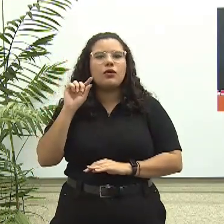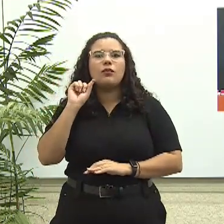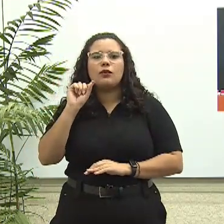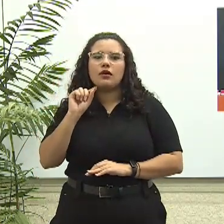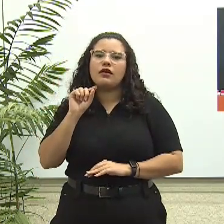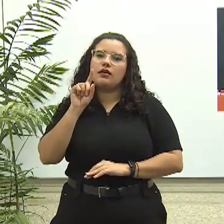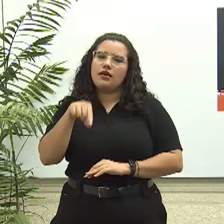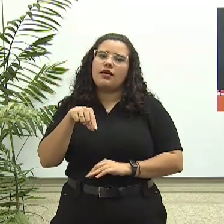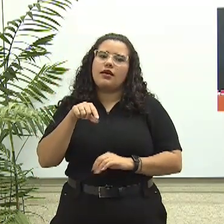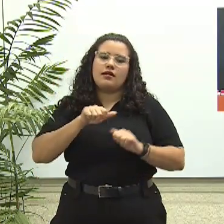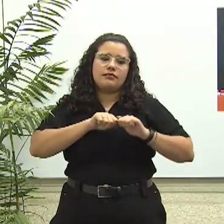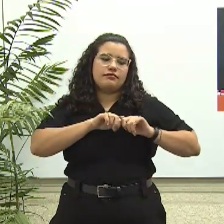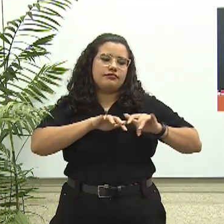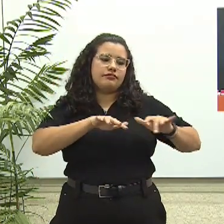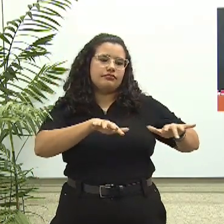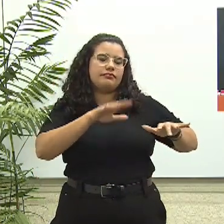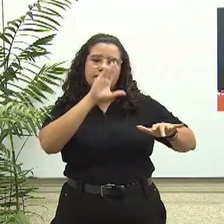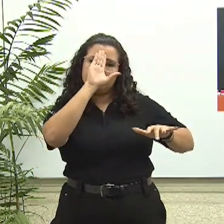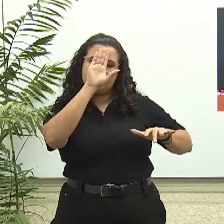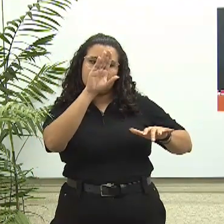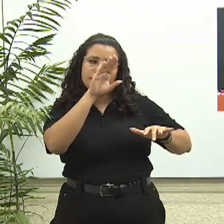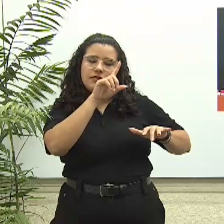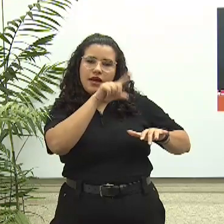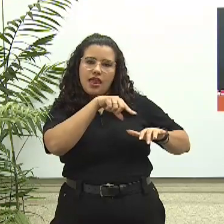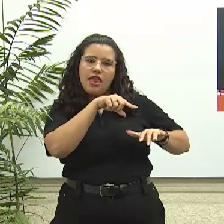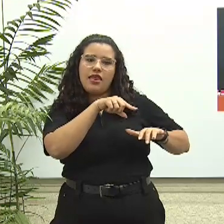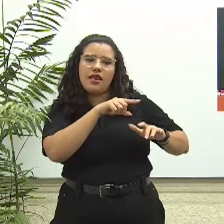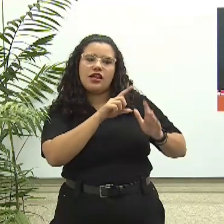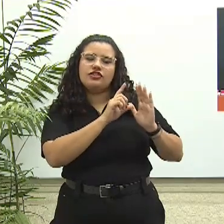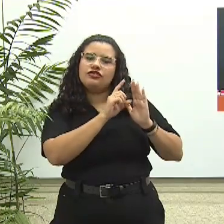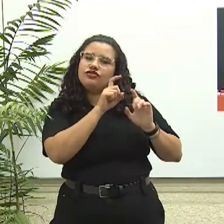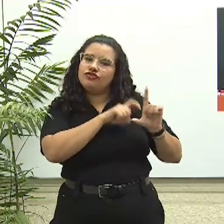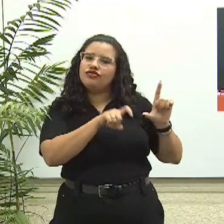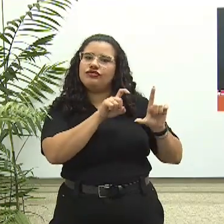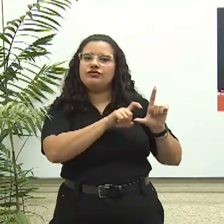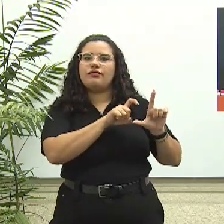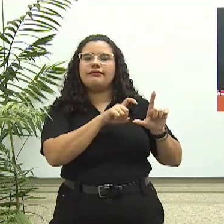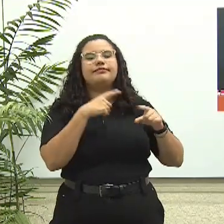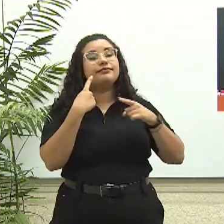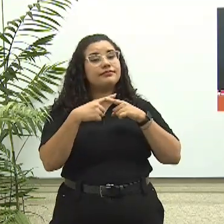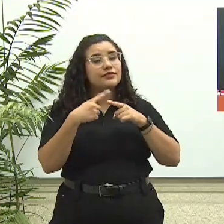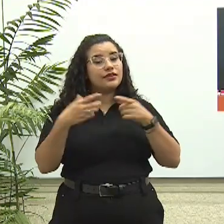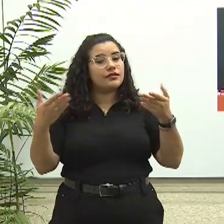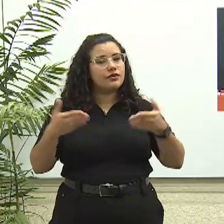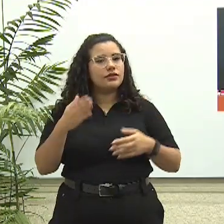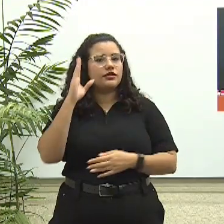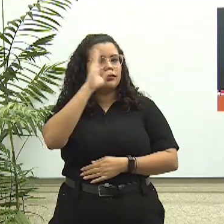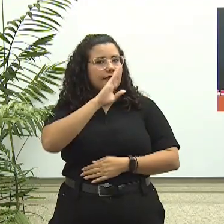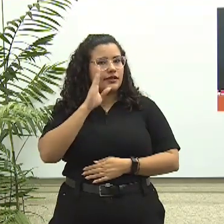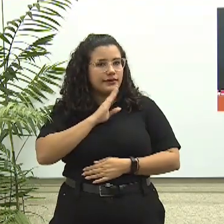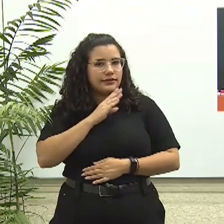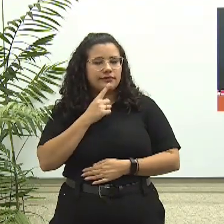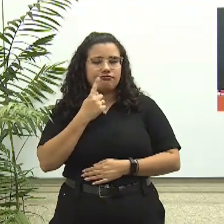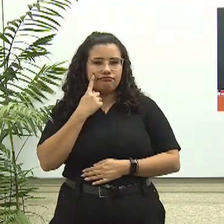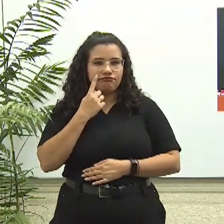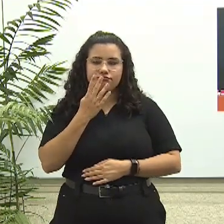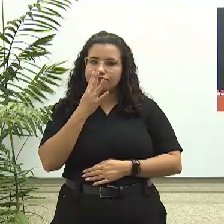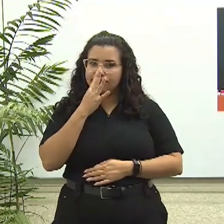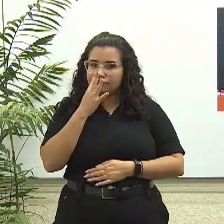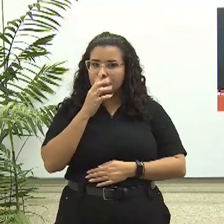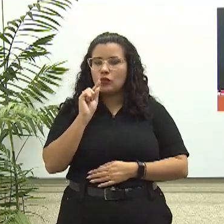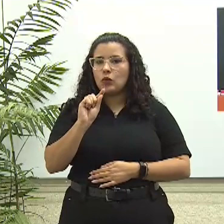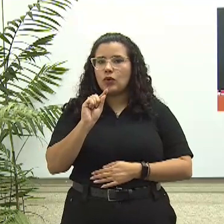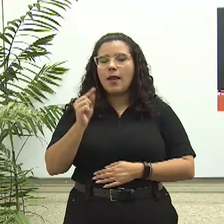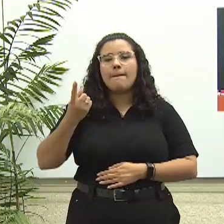causa do colonialismo digital por quê Porque no Brasil hoje por incrível que pareça Nós não